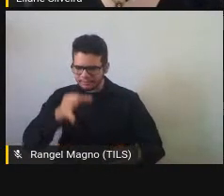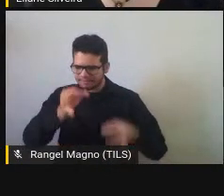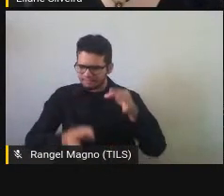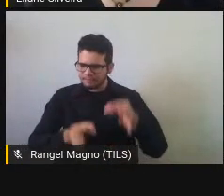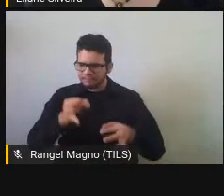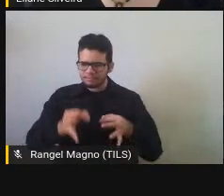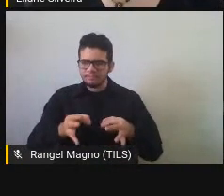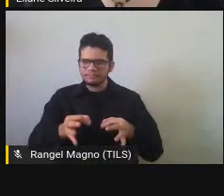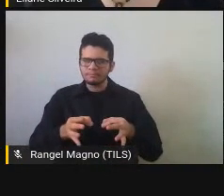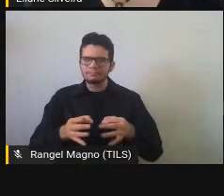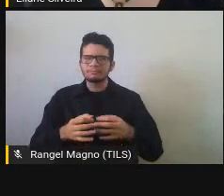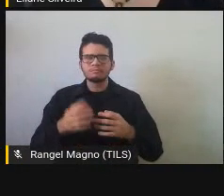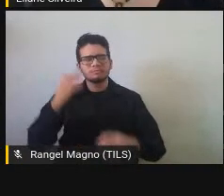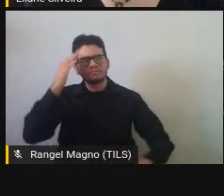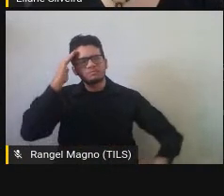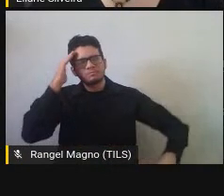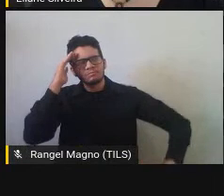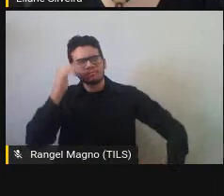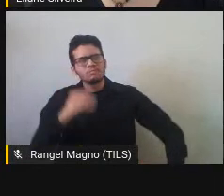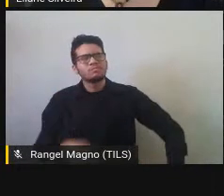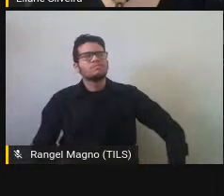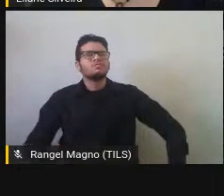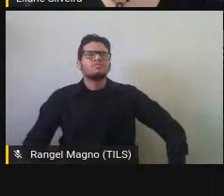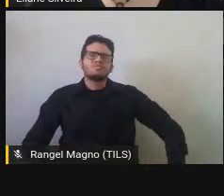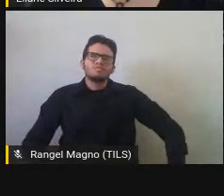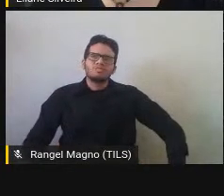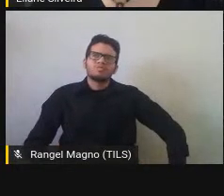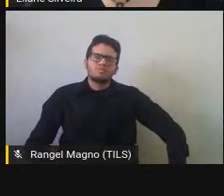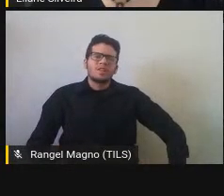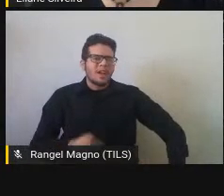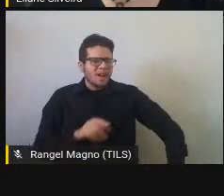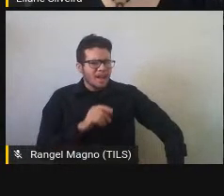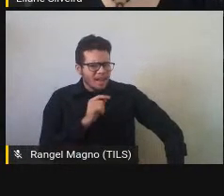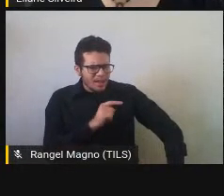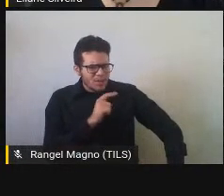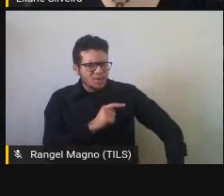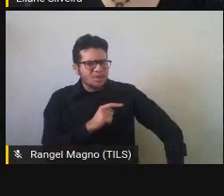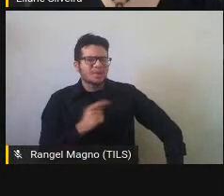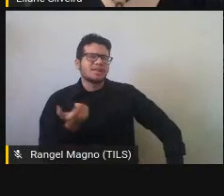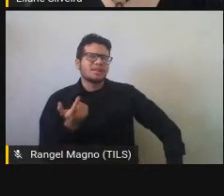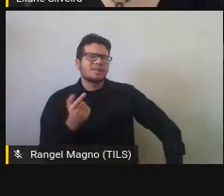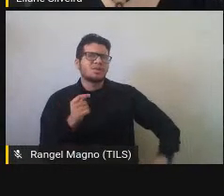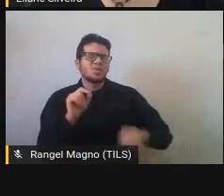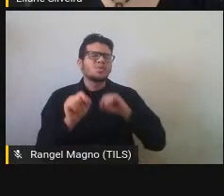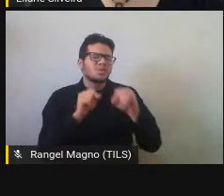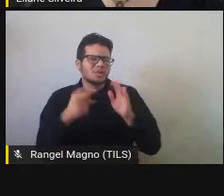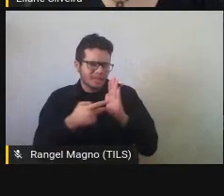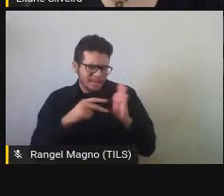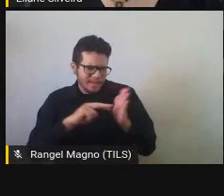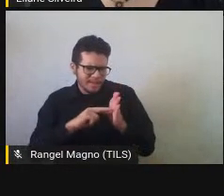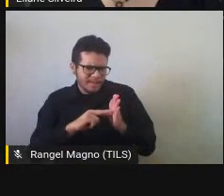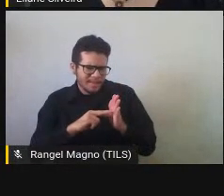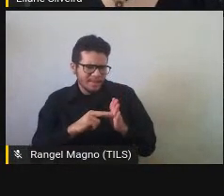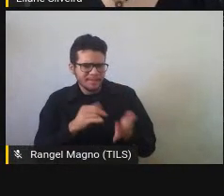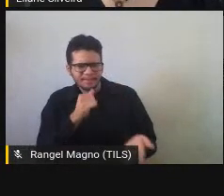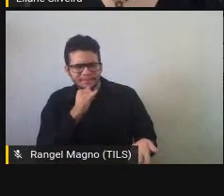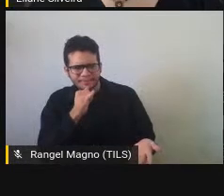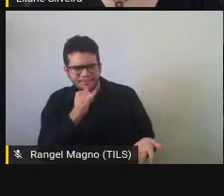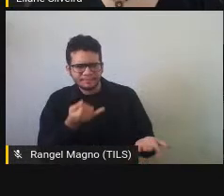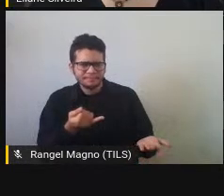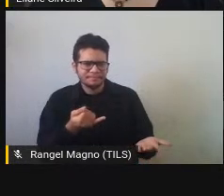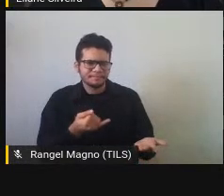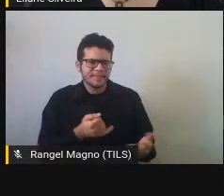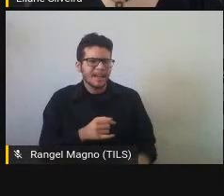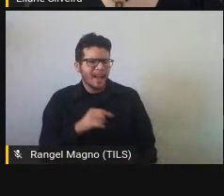talvez isso sirva para nos pensar nesse para a gente pensar nesse ano nesse